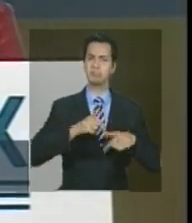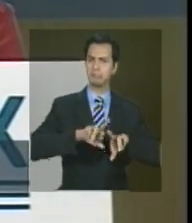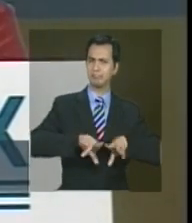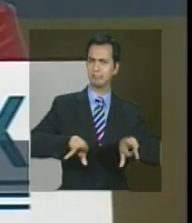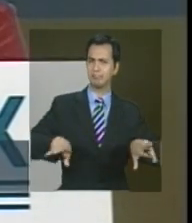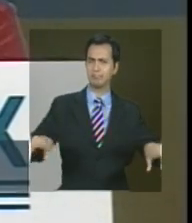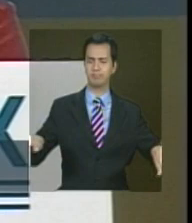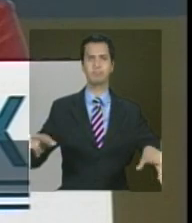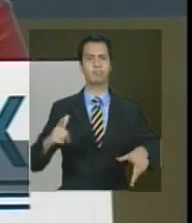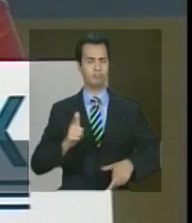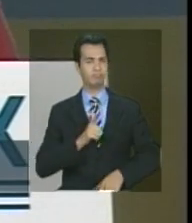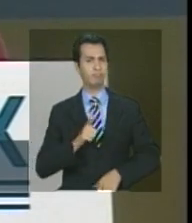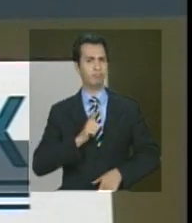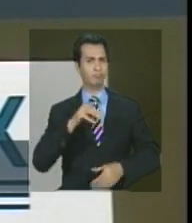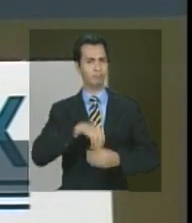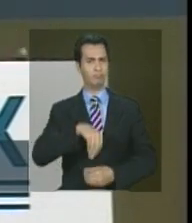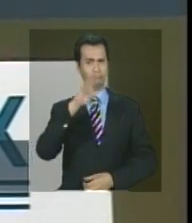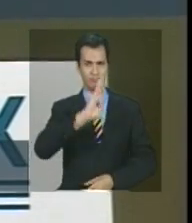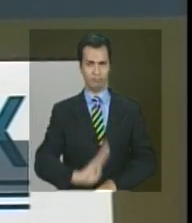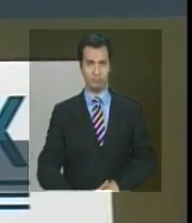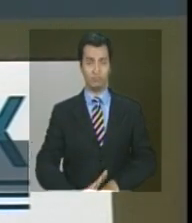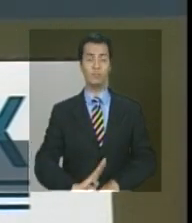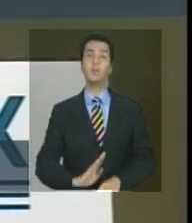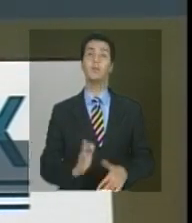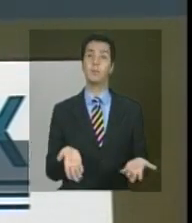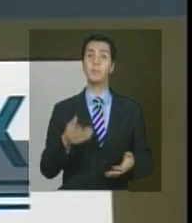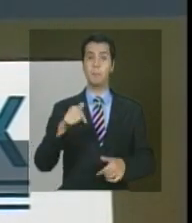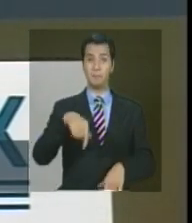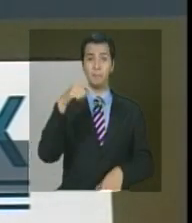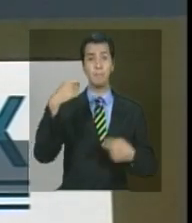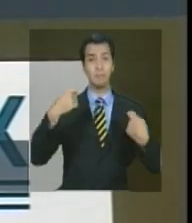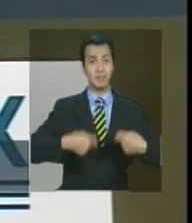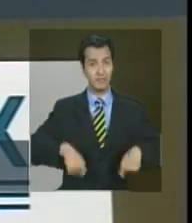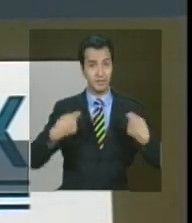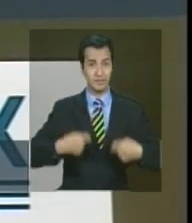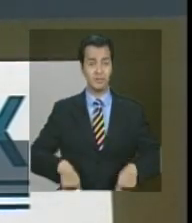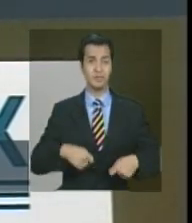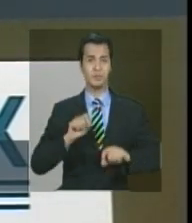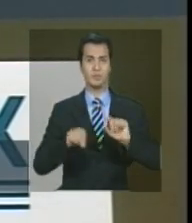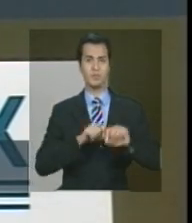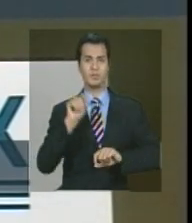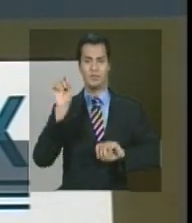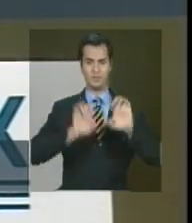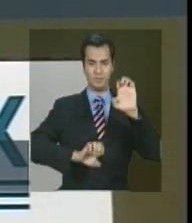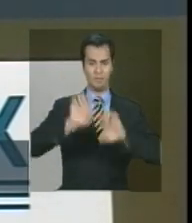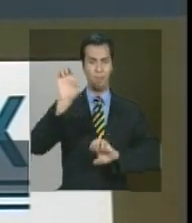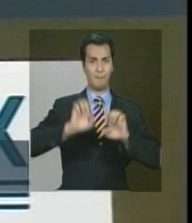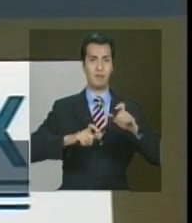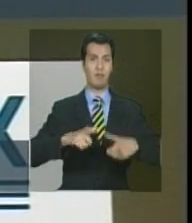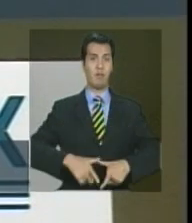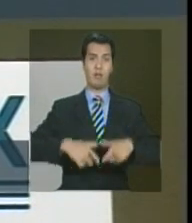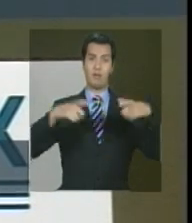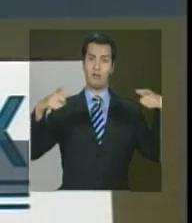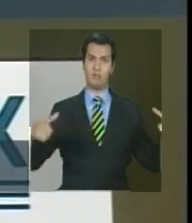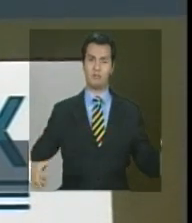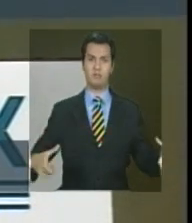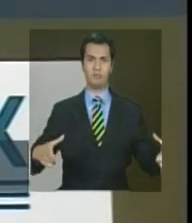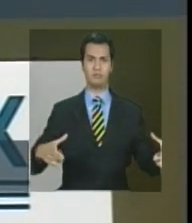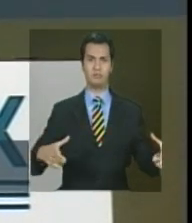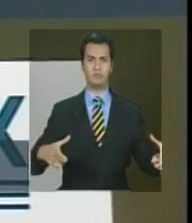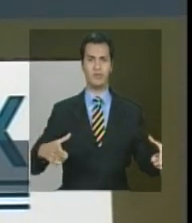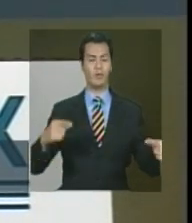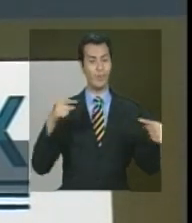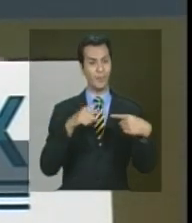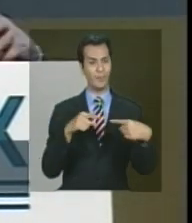diversificado e que necessitava de uma empresa do porte da do Grupo